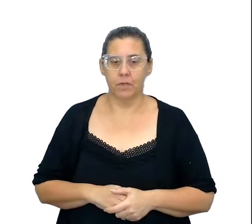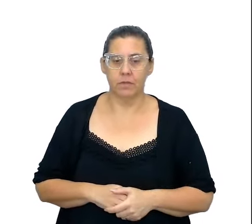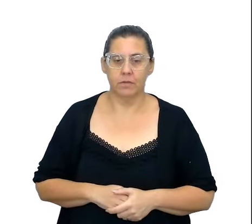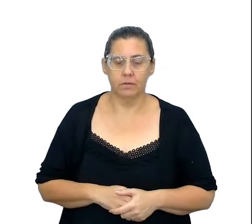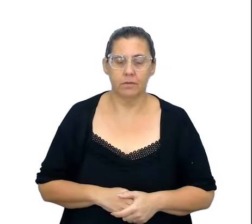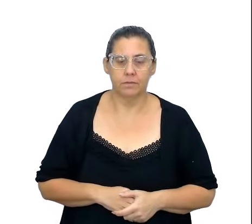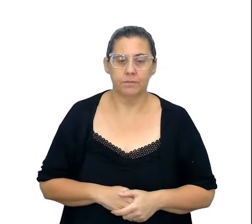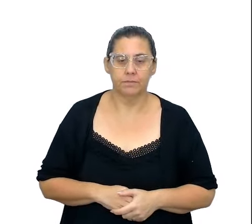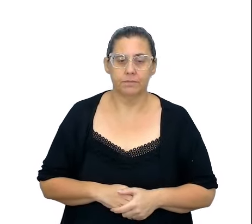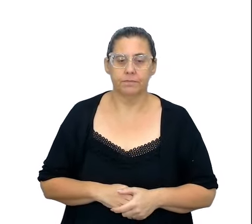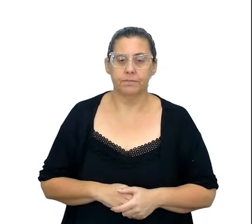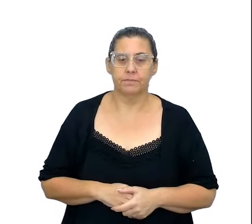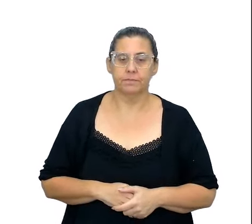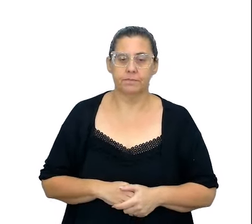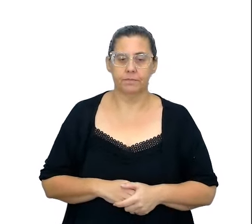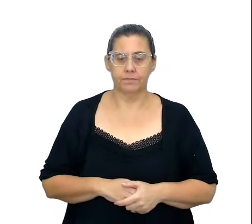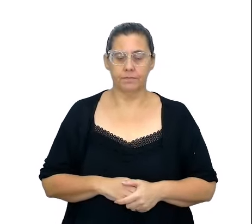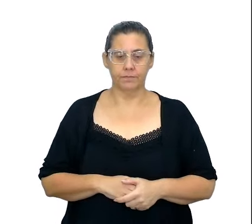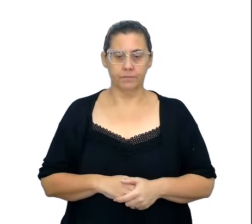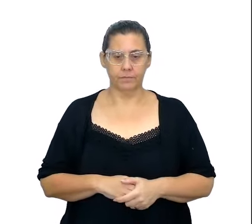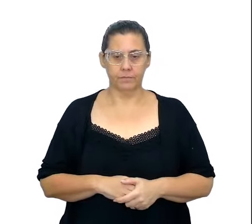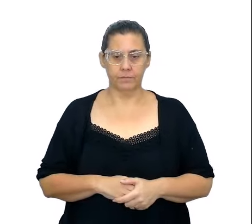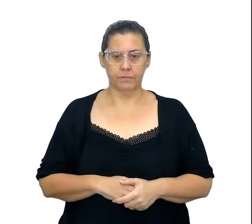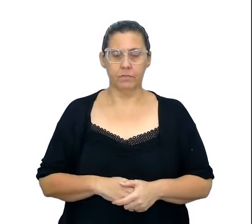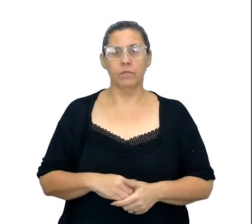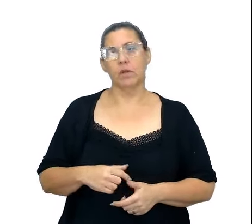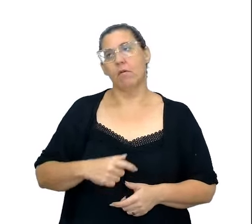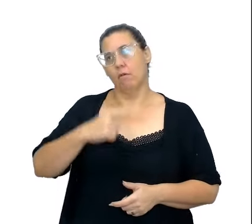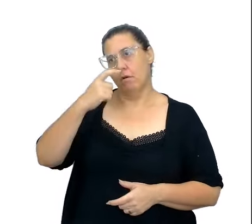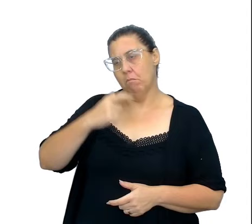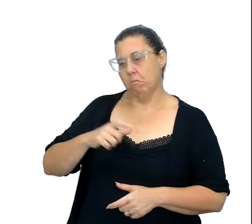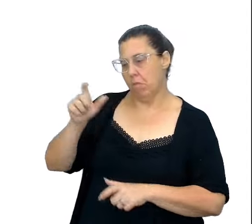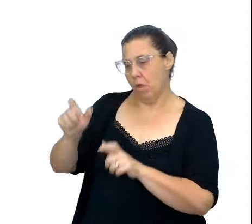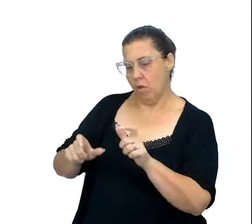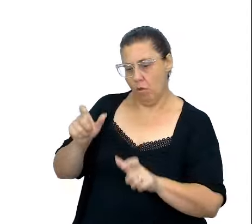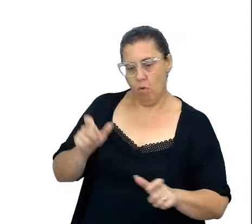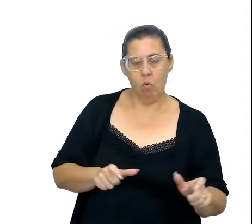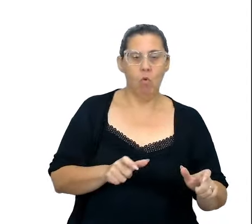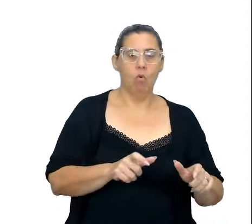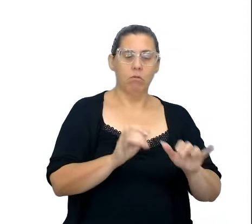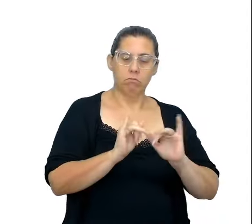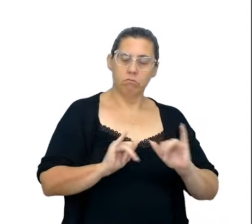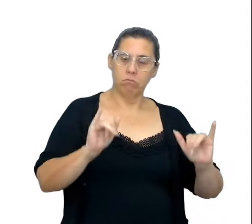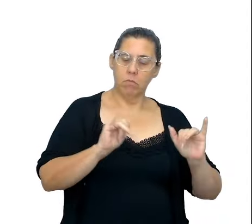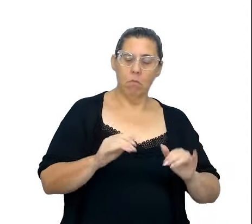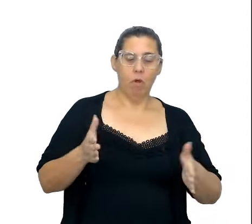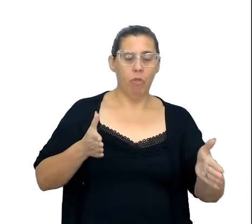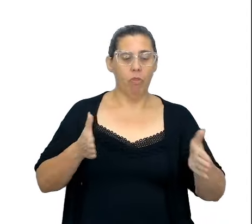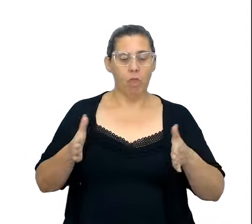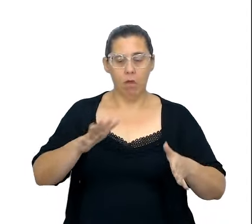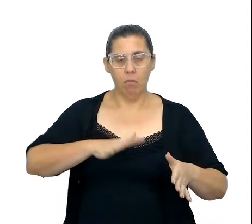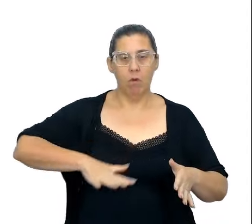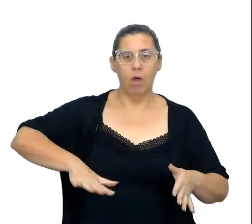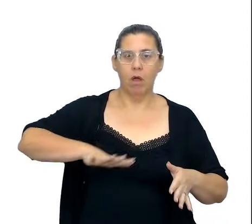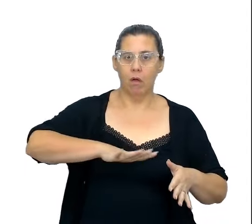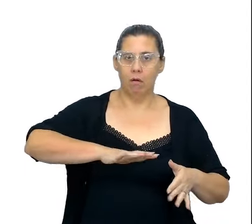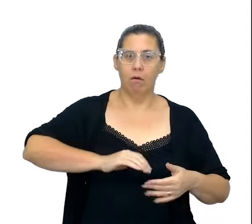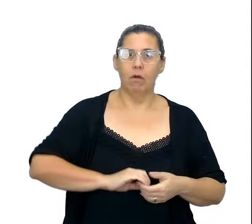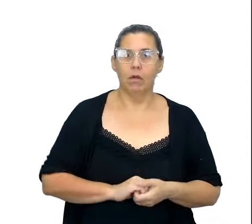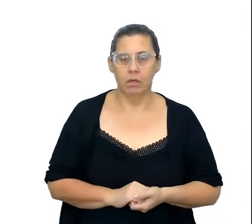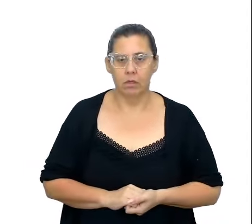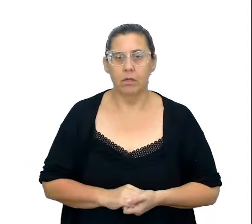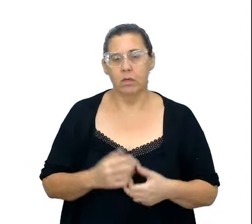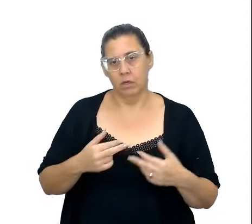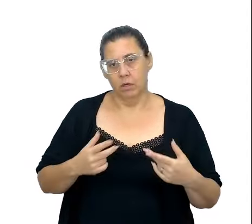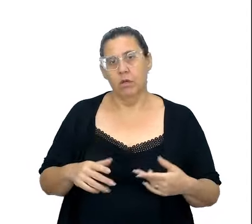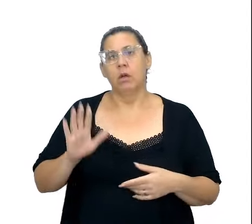esses elementos da narrativa, ou seja, né, personagem, o narrador, o tempo, o espaço, tá? Que são